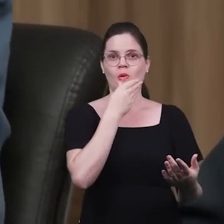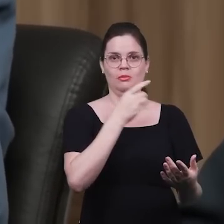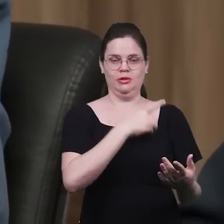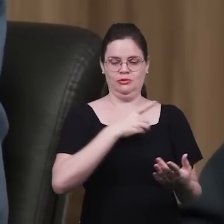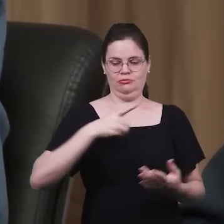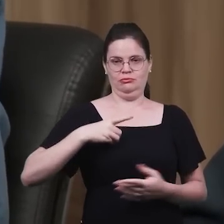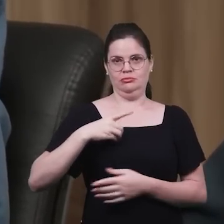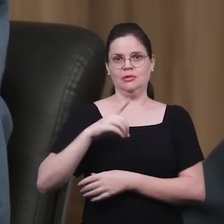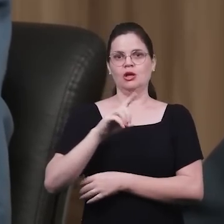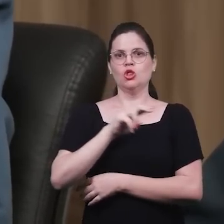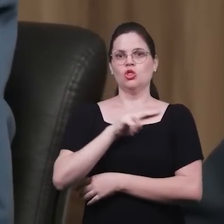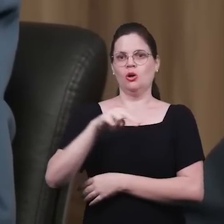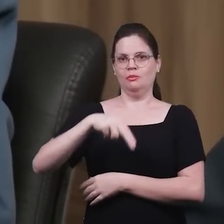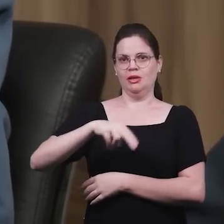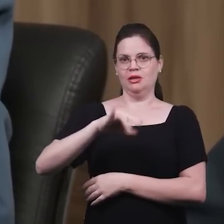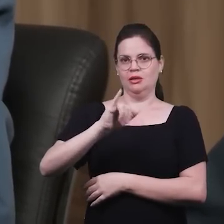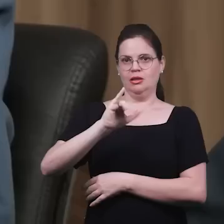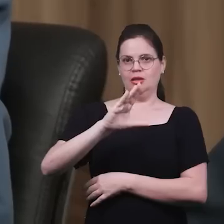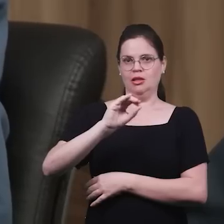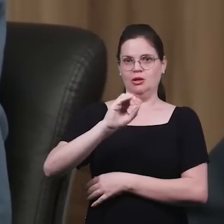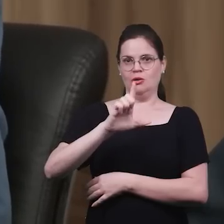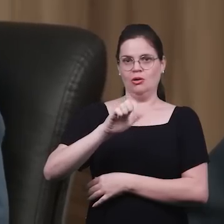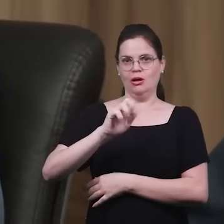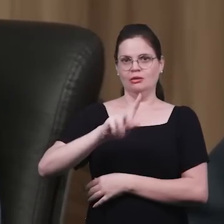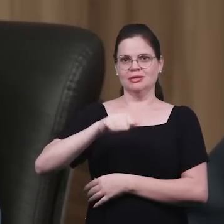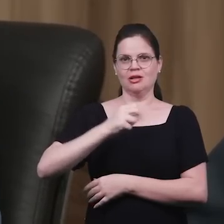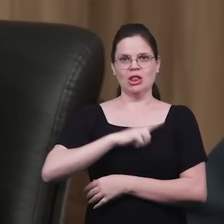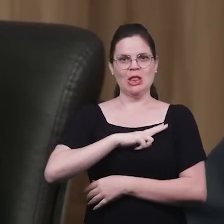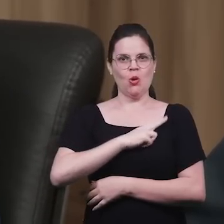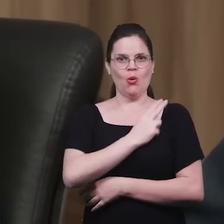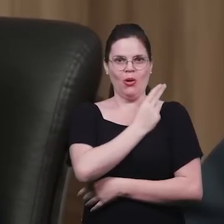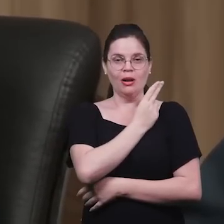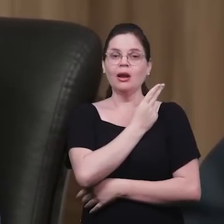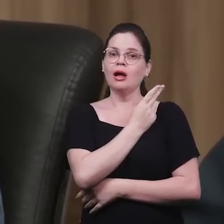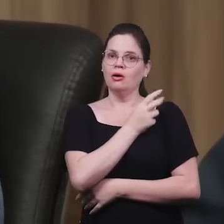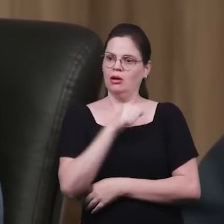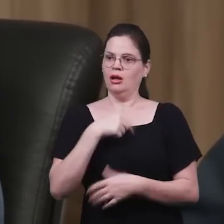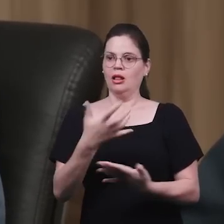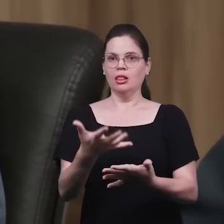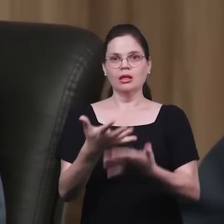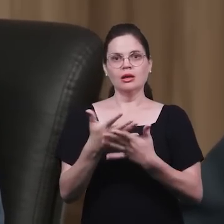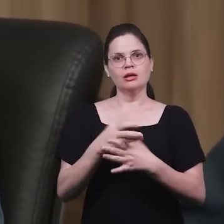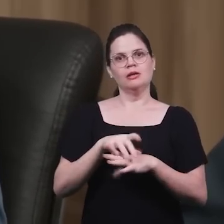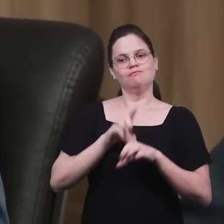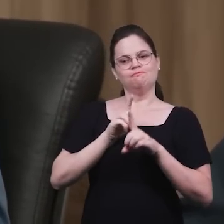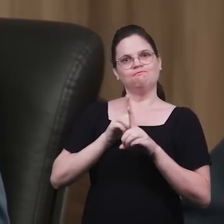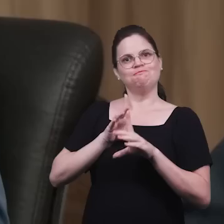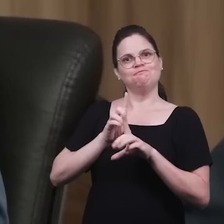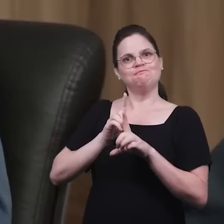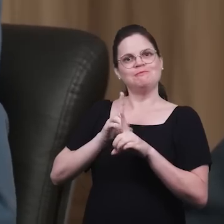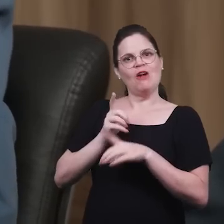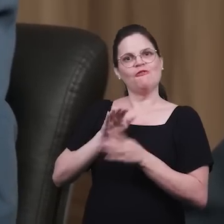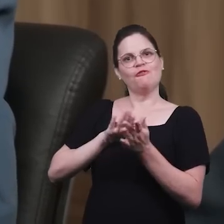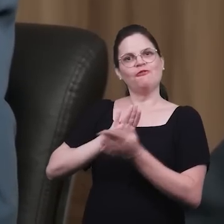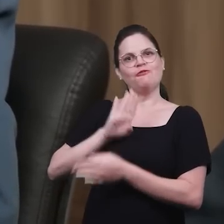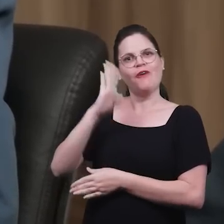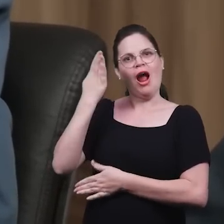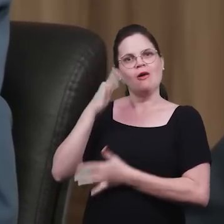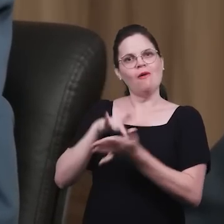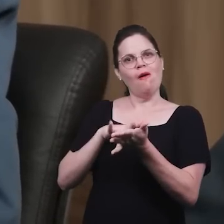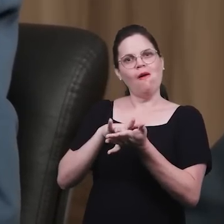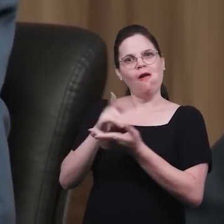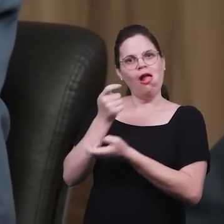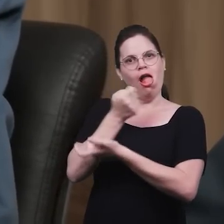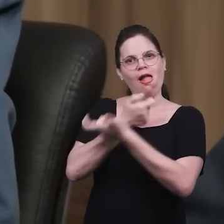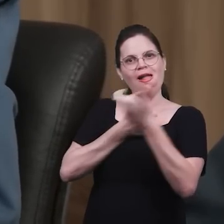Nicolau, né? Eram os nicolaítas, então, era a doutrina que ele quer trazer de volta, que